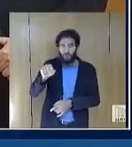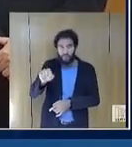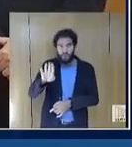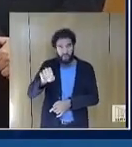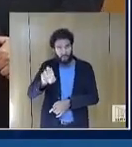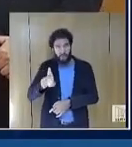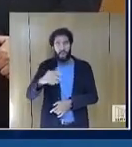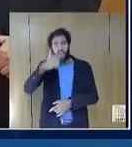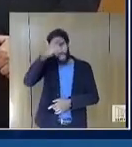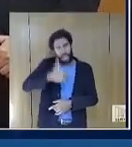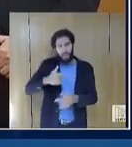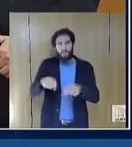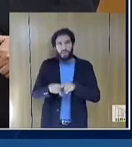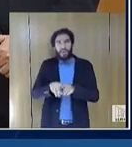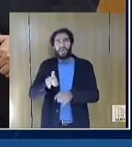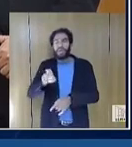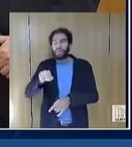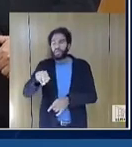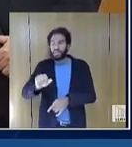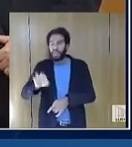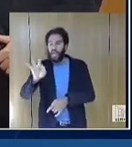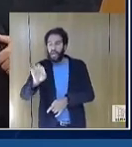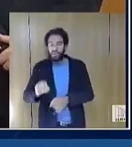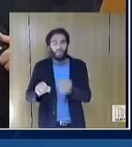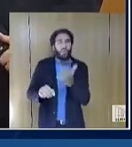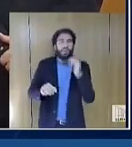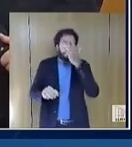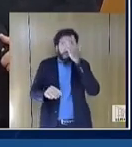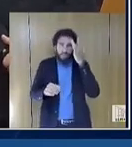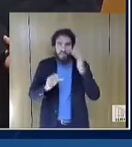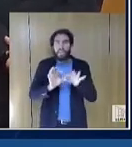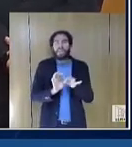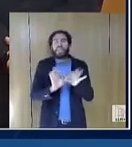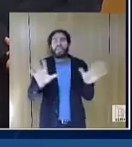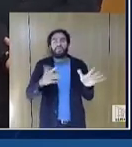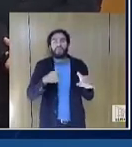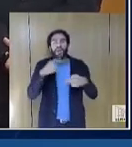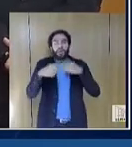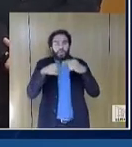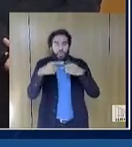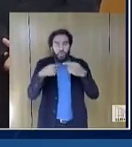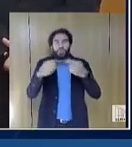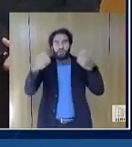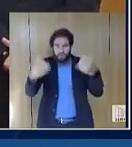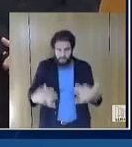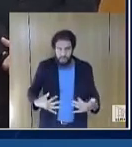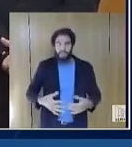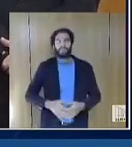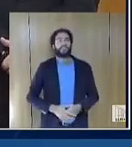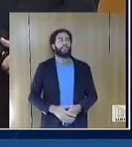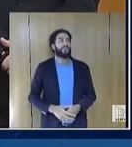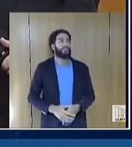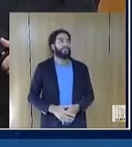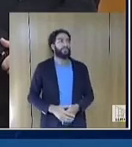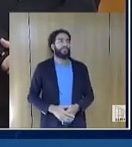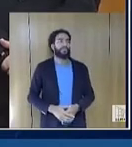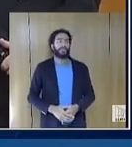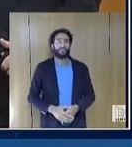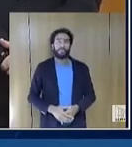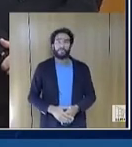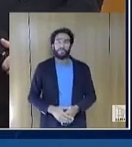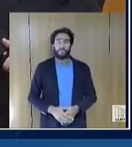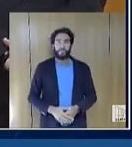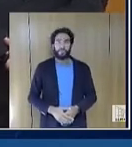ele deixou também muito claro, com todas as palavras, que agora existe a participação direta da Polícia Federal. Ele não